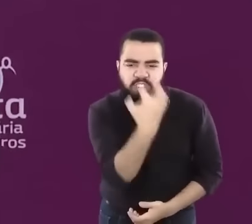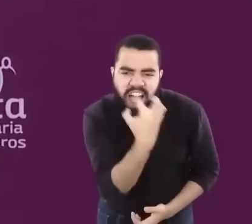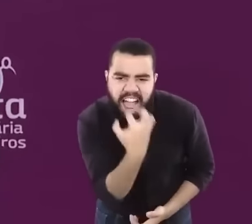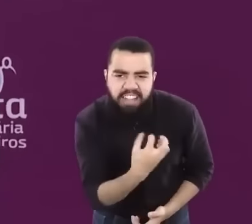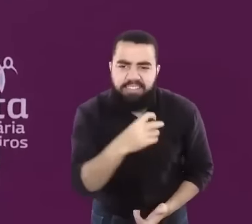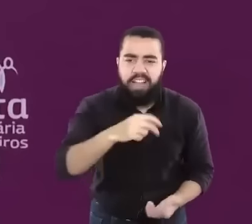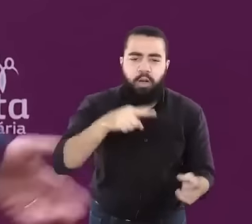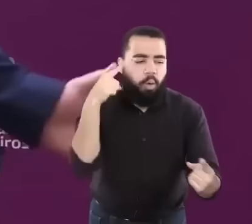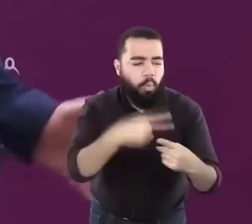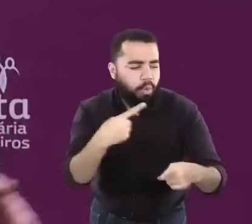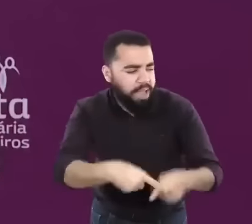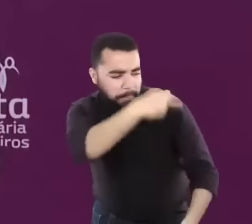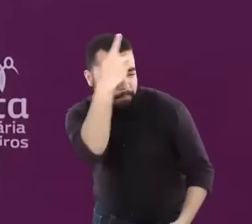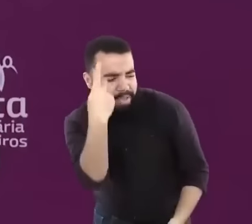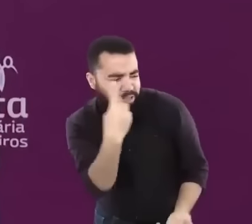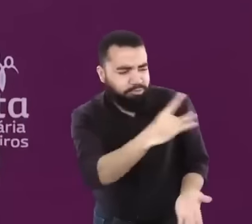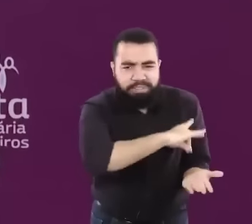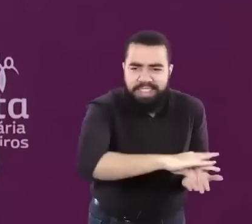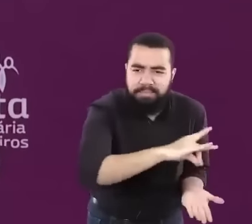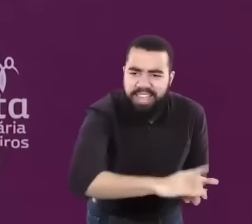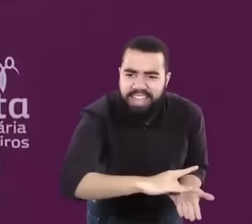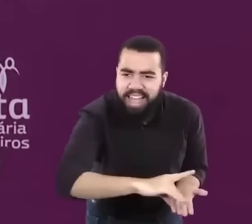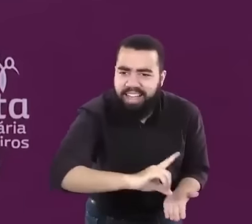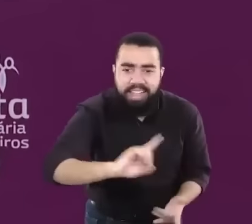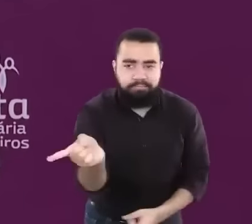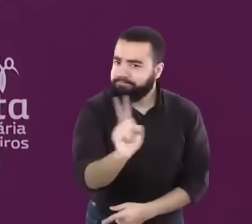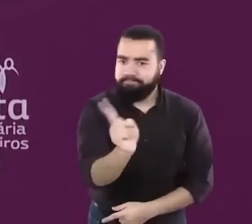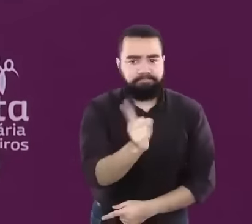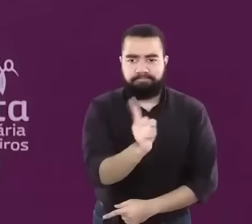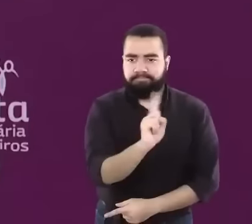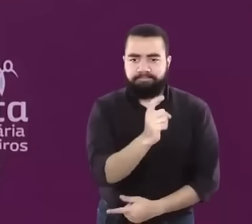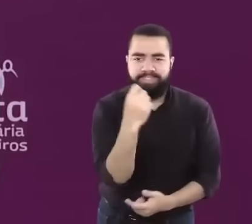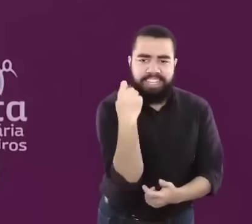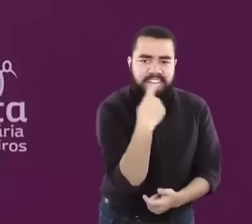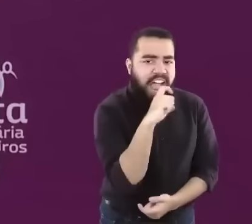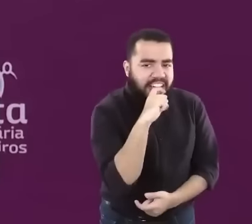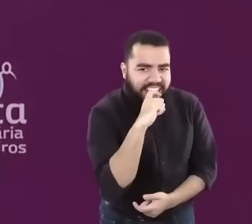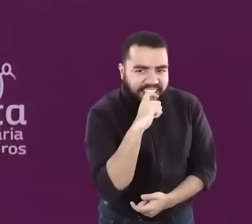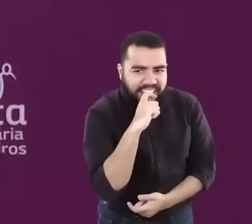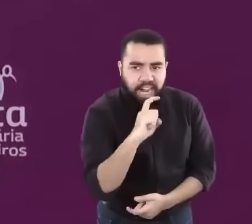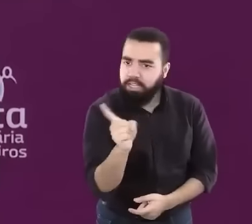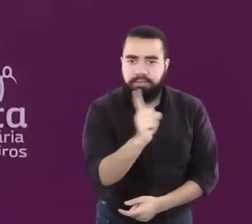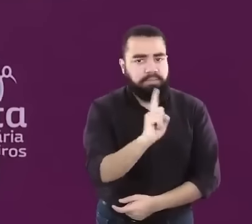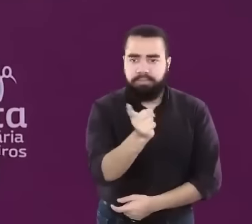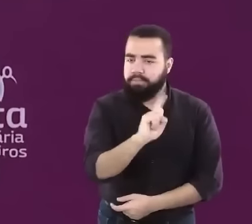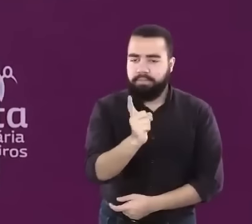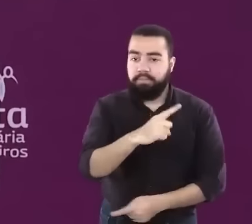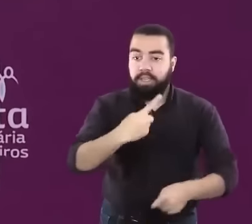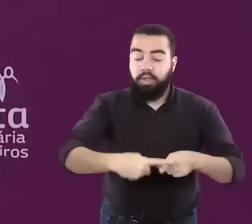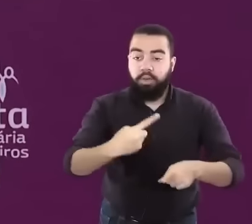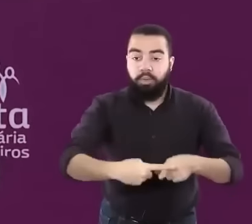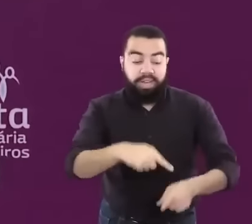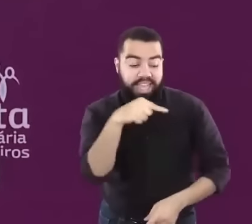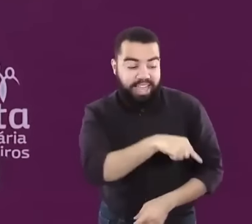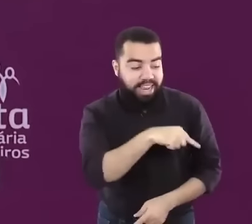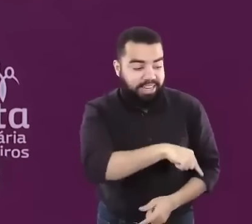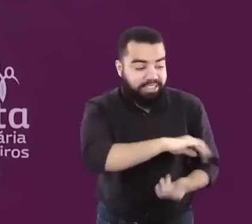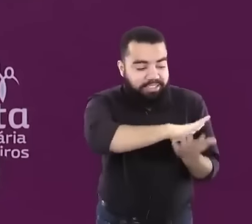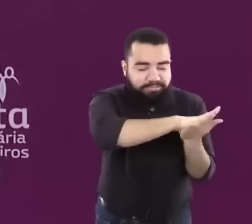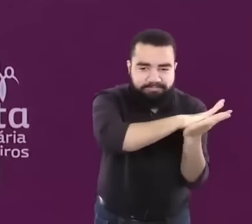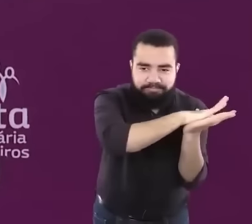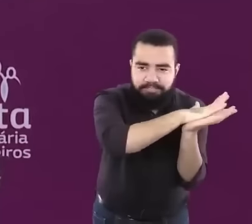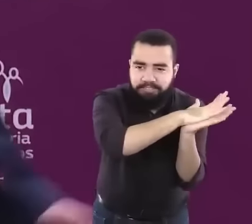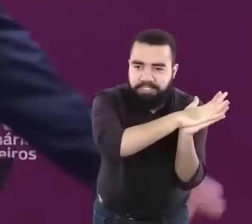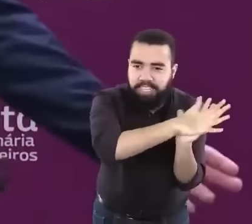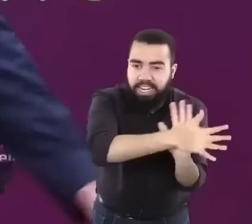malfeitores nem tenhas invej dos que praticam a iniquidade pois eles dentro em breve definhar como a relva